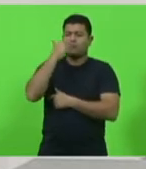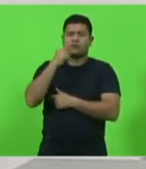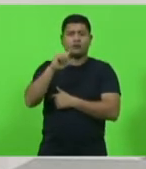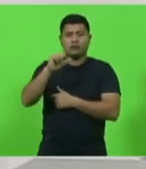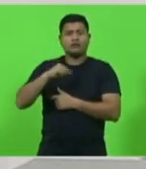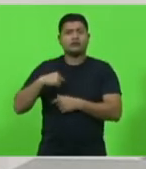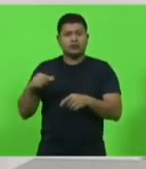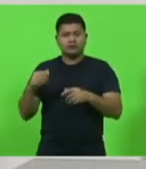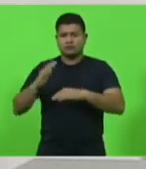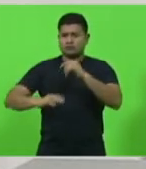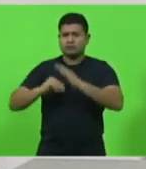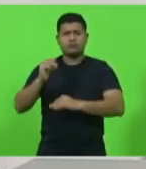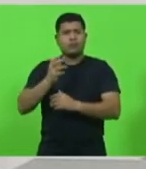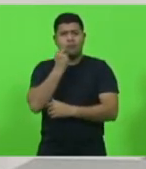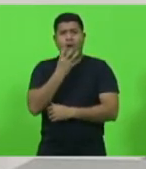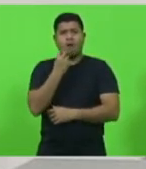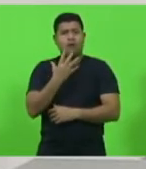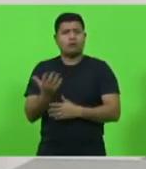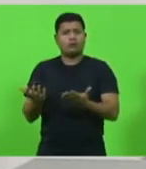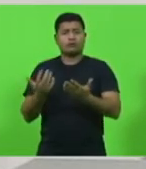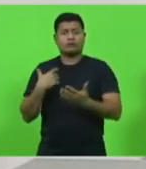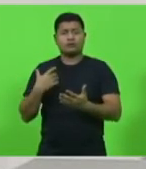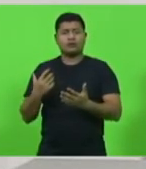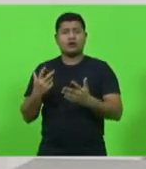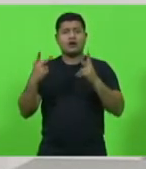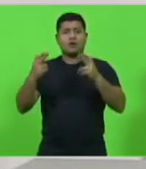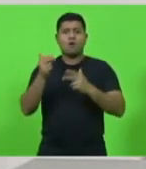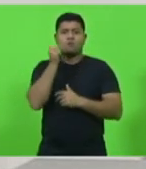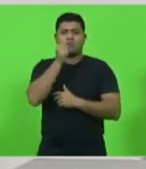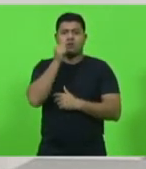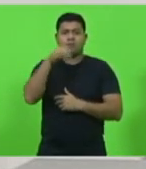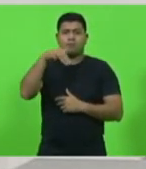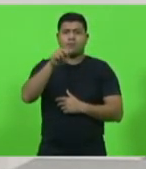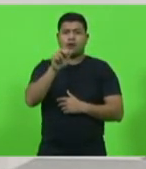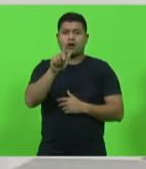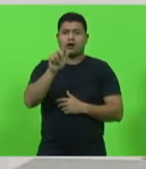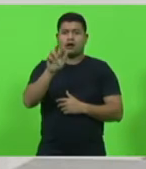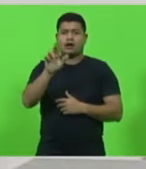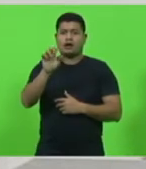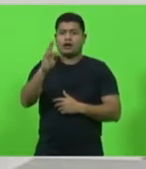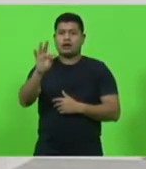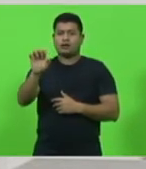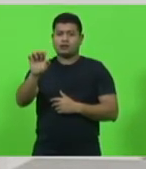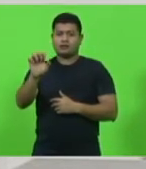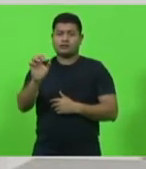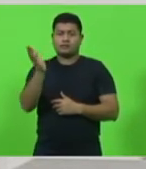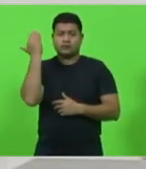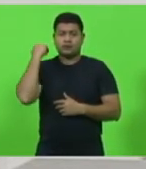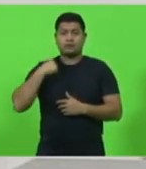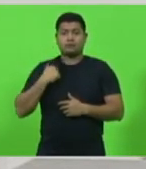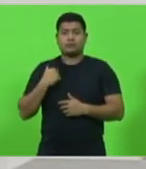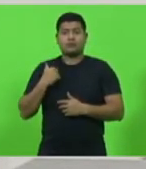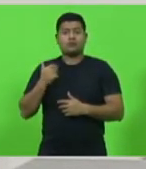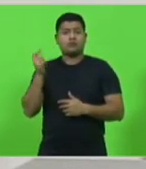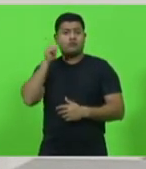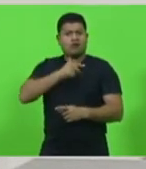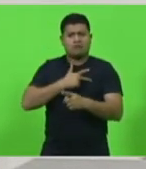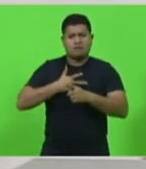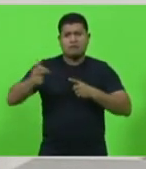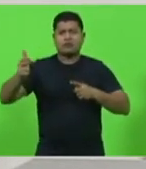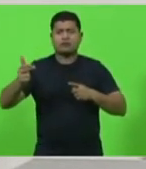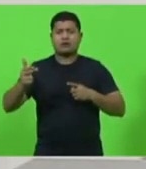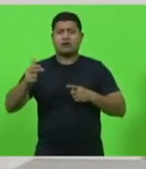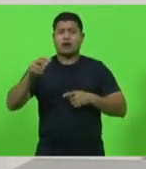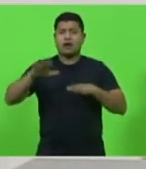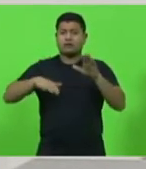trabalho. E como dizia Margaret Thatcher, para ganhar uma batalha, talvez tenhamos que lutar